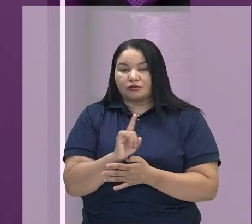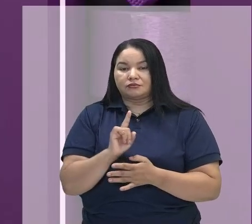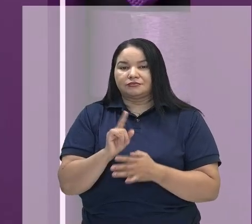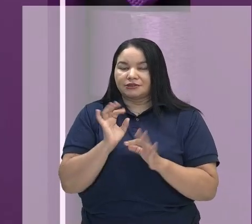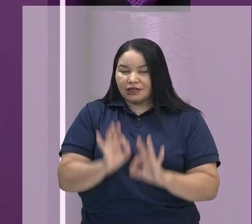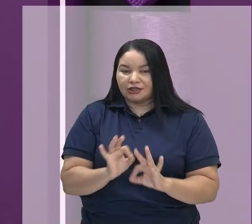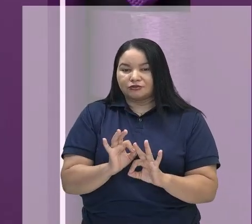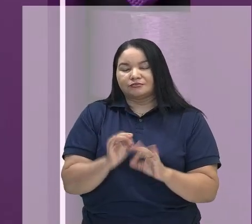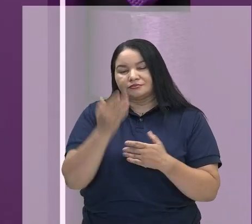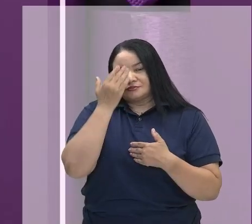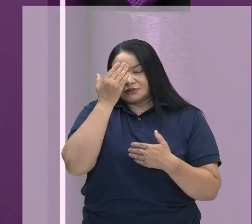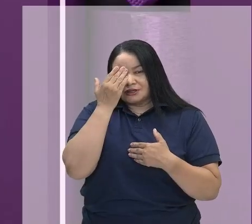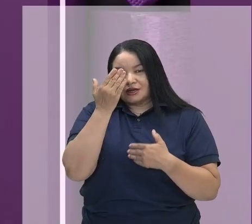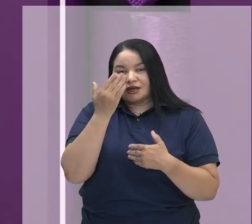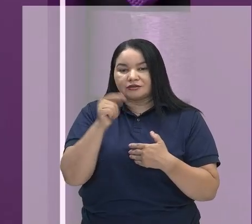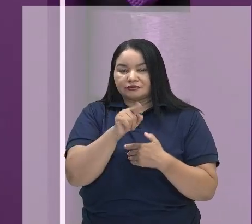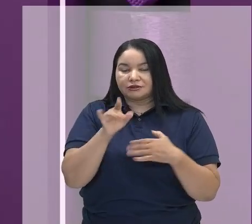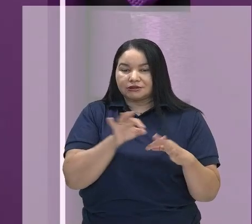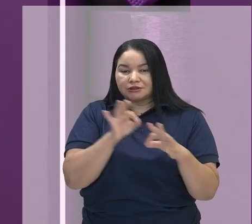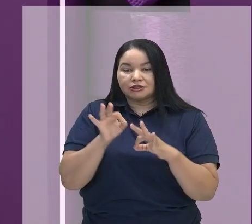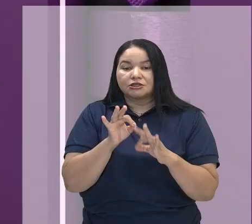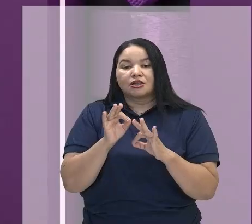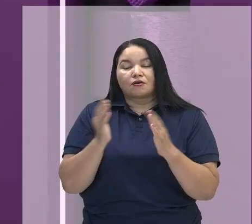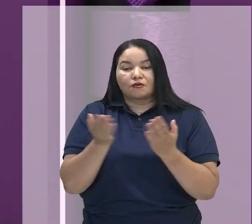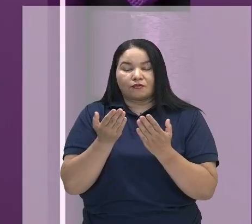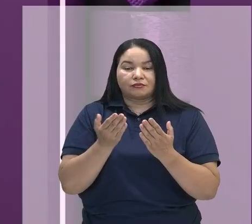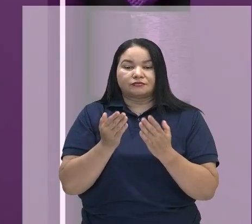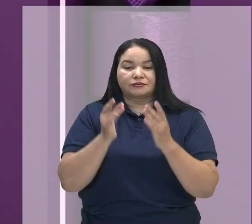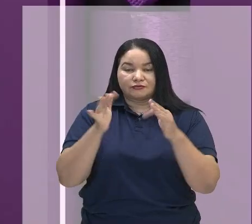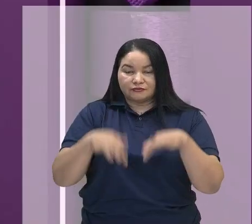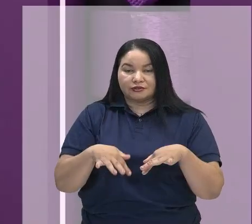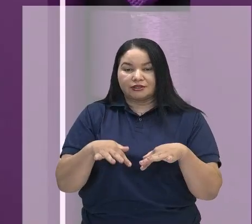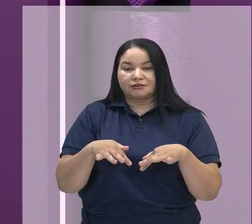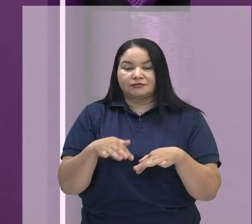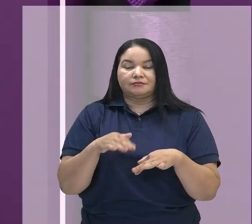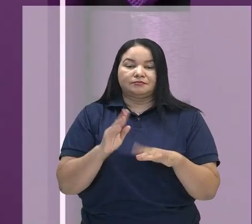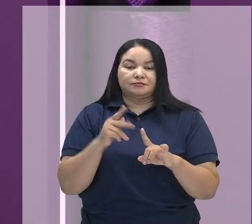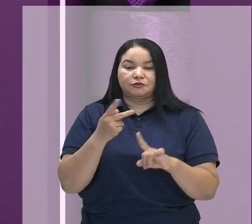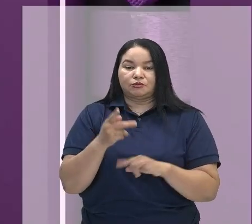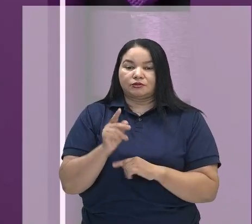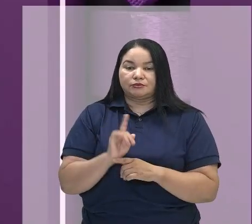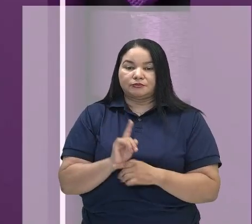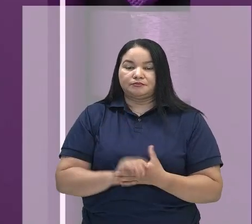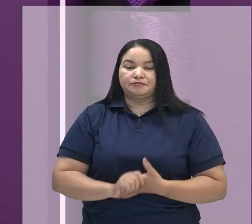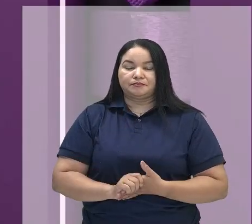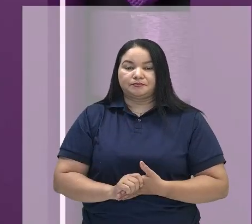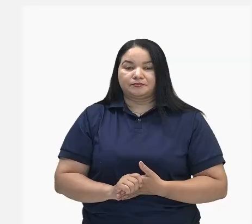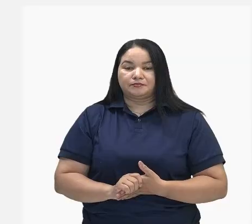Muito obrigada pela atenção de vocês até aqui, vamos finalizar e até a próxima.